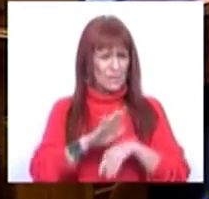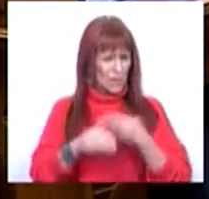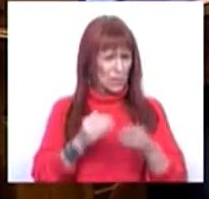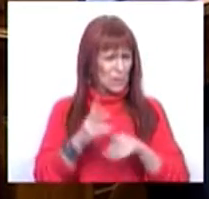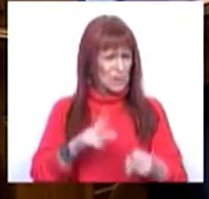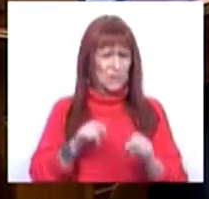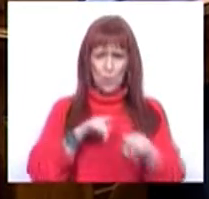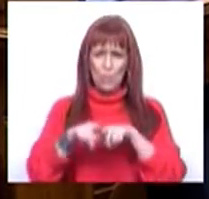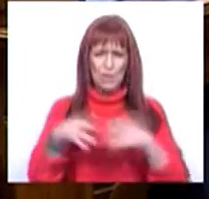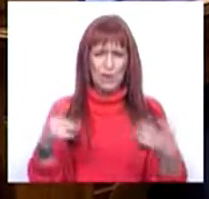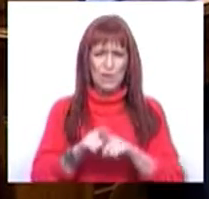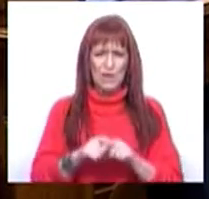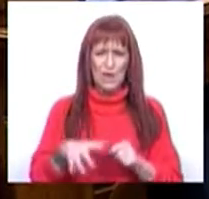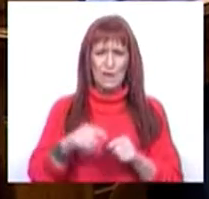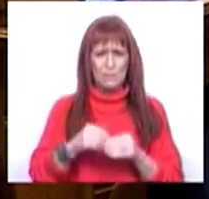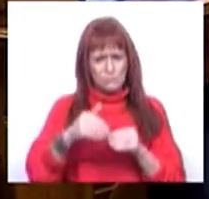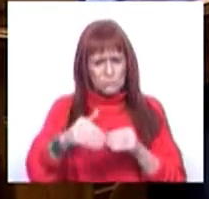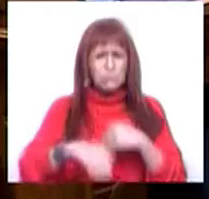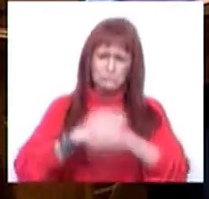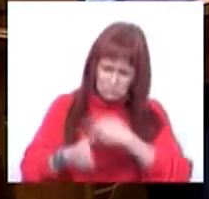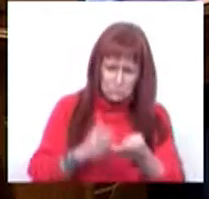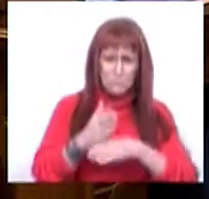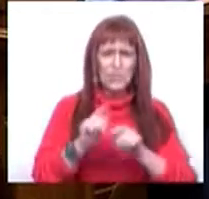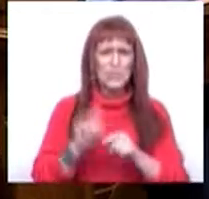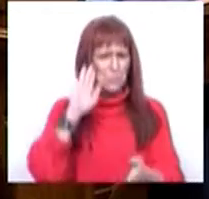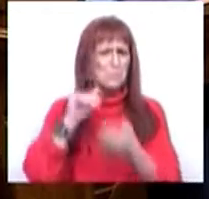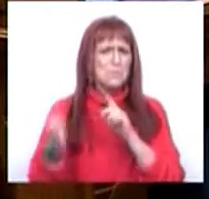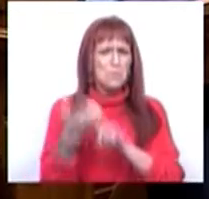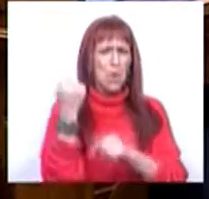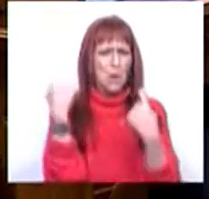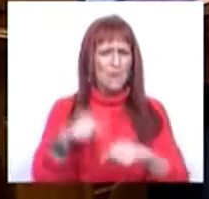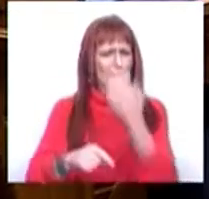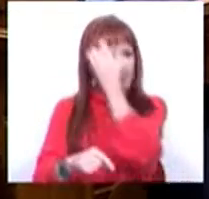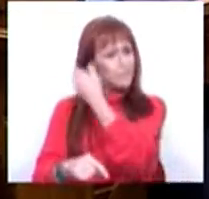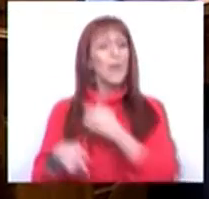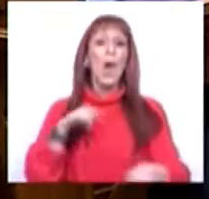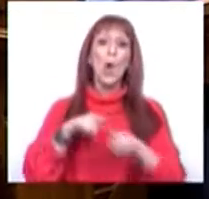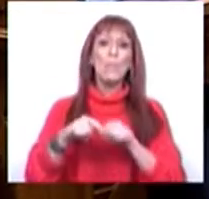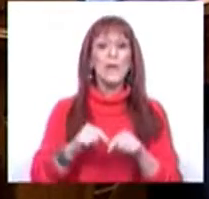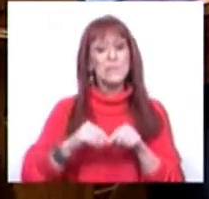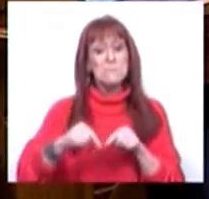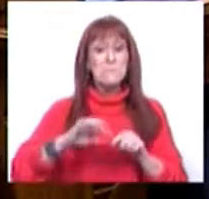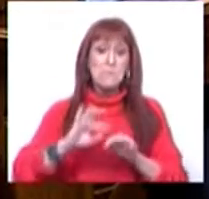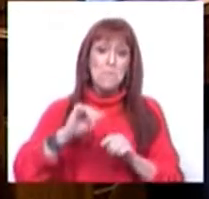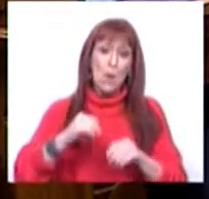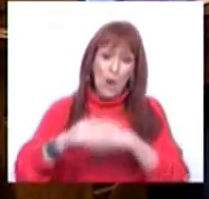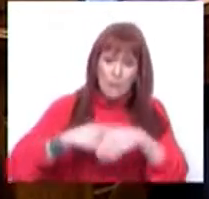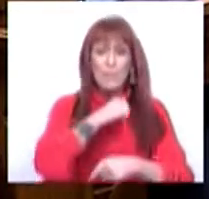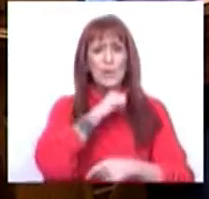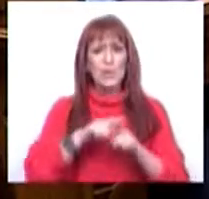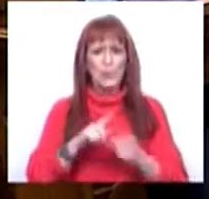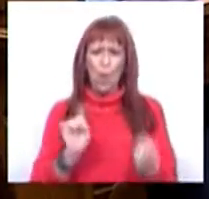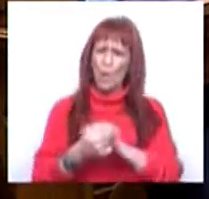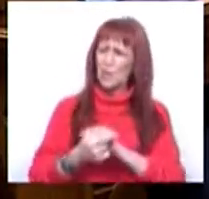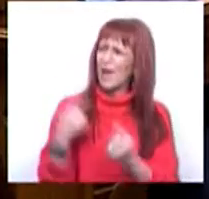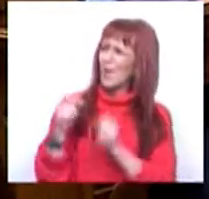de uma boa política procíclica vai continuar a ter resultados. Esta política procíclica permitiu, ao contrário